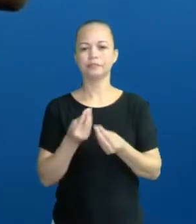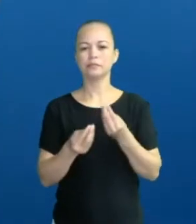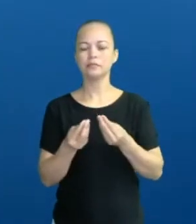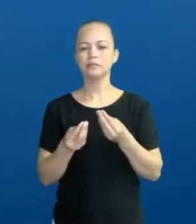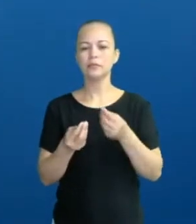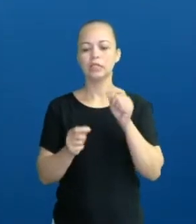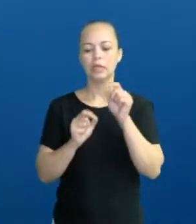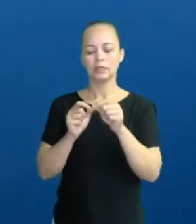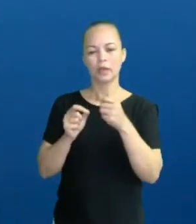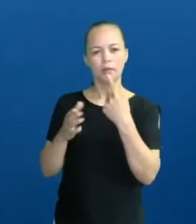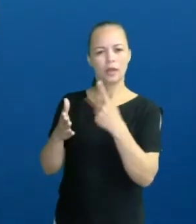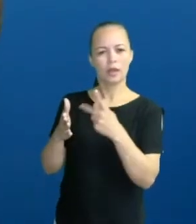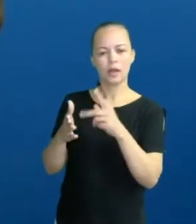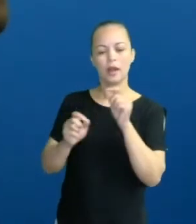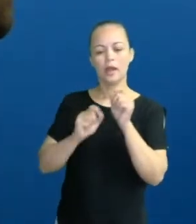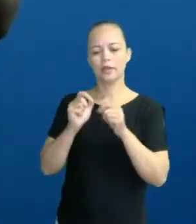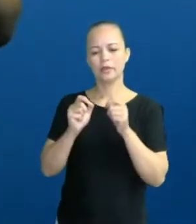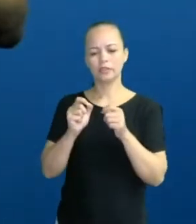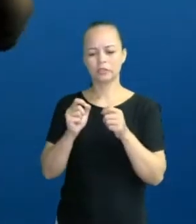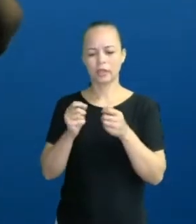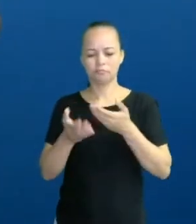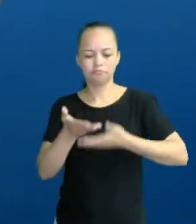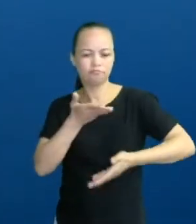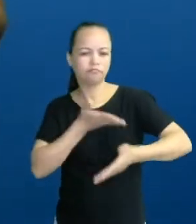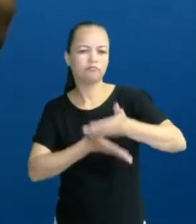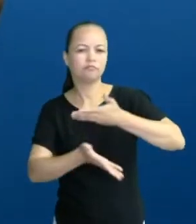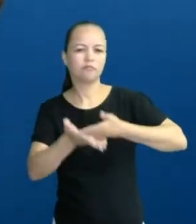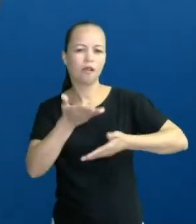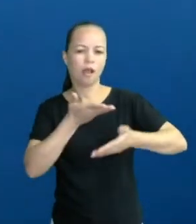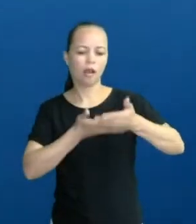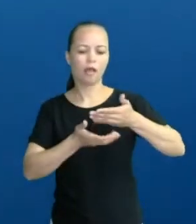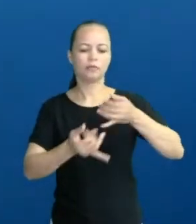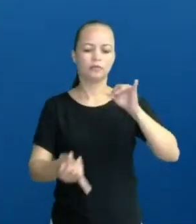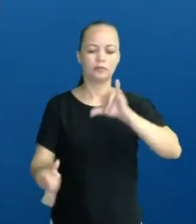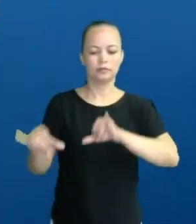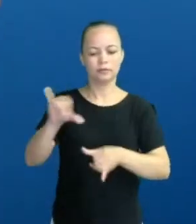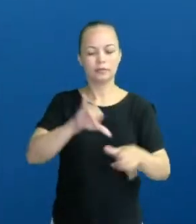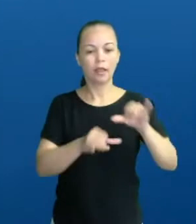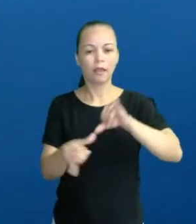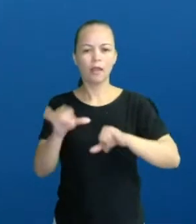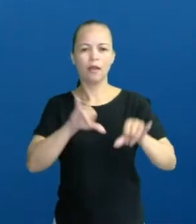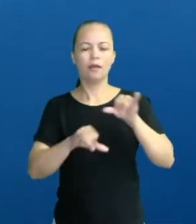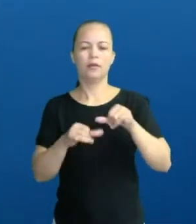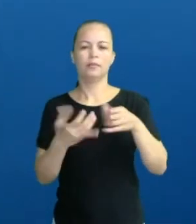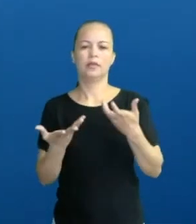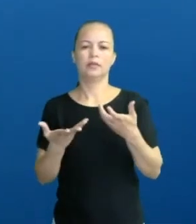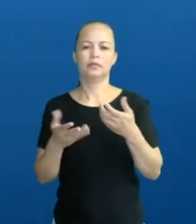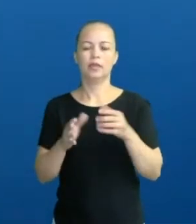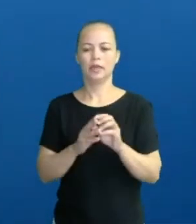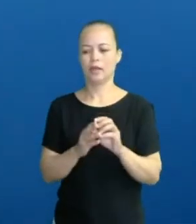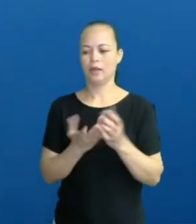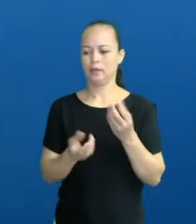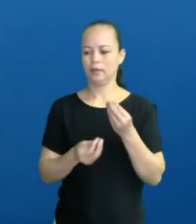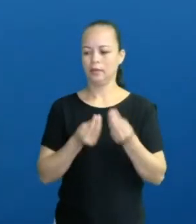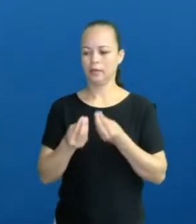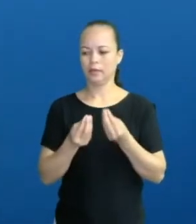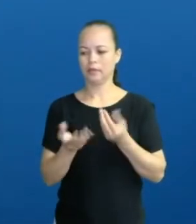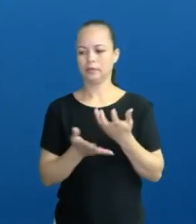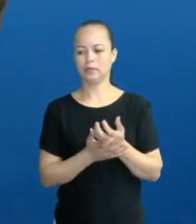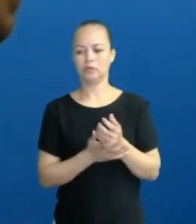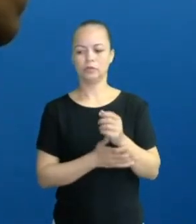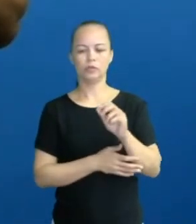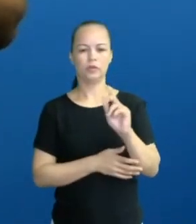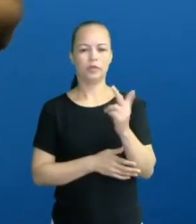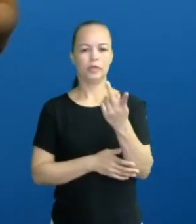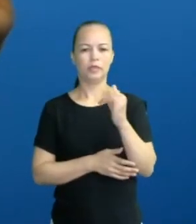eletricamente na sua relação química. Que seria quem? A ligação de hidrogênio com o